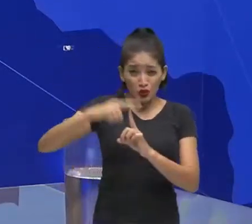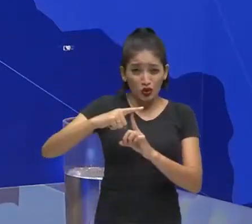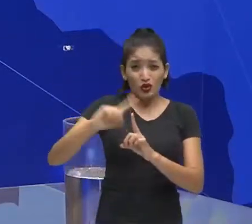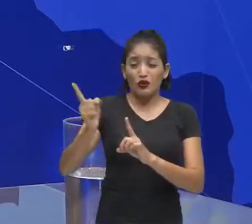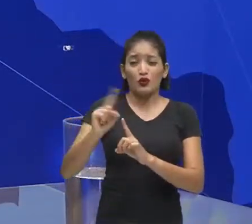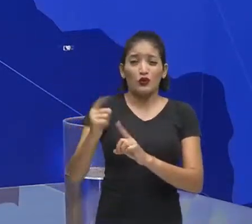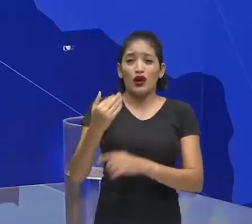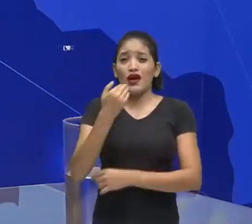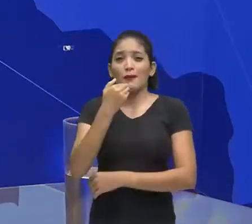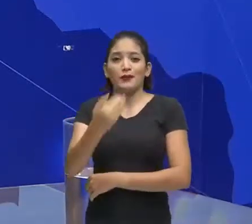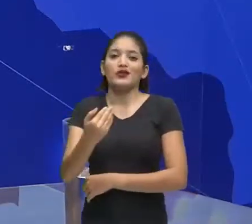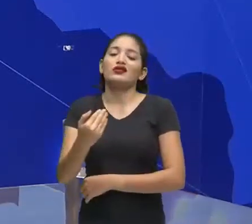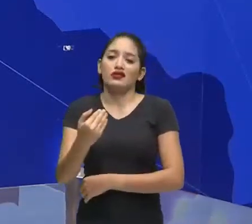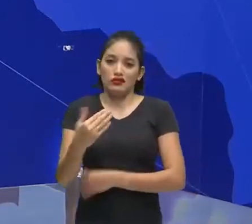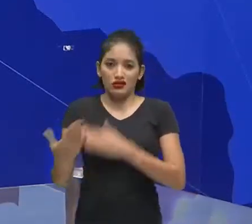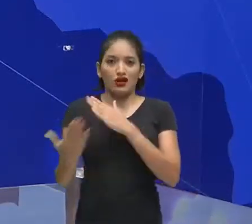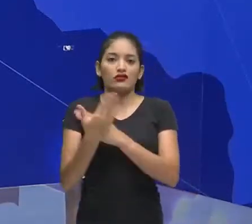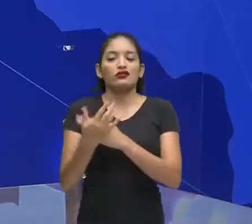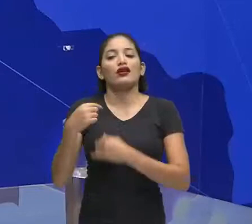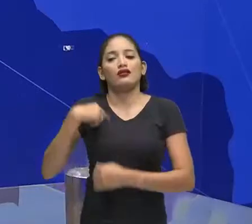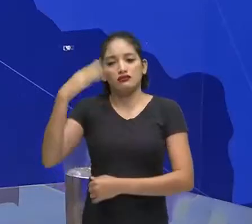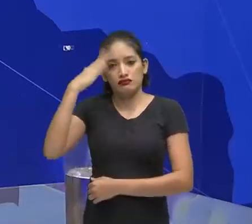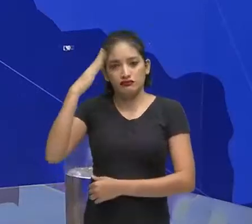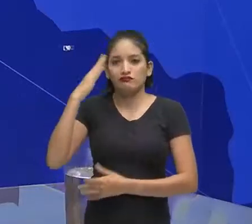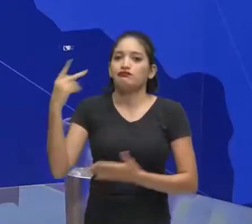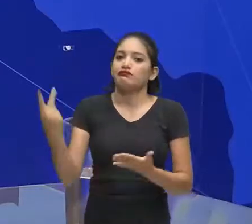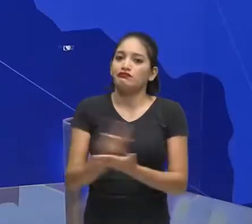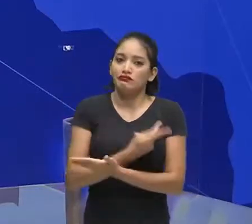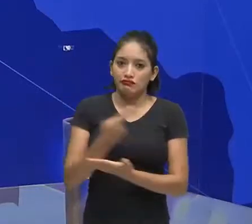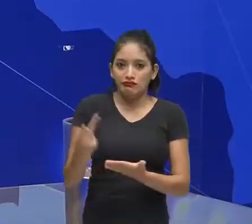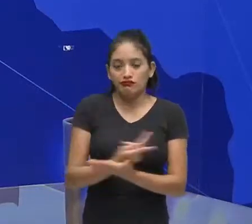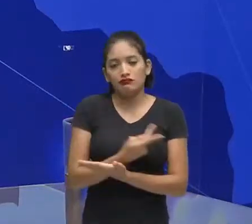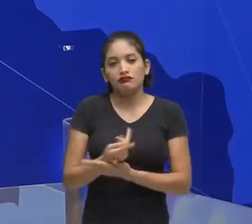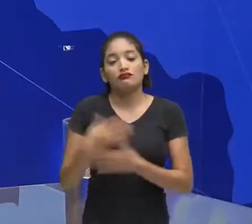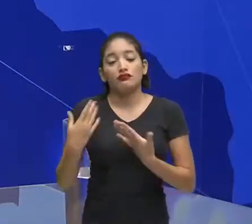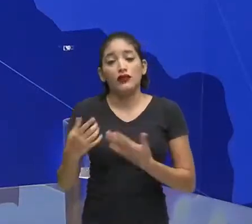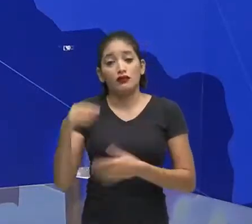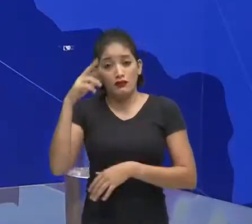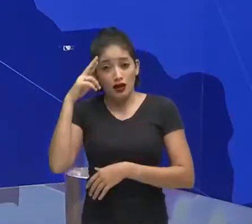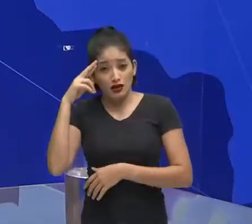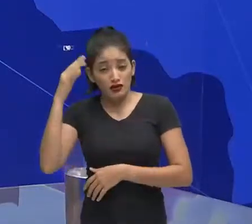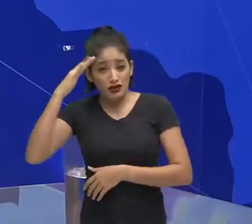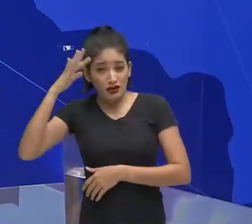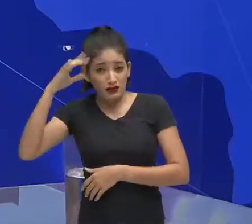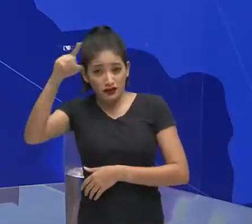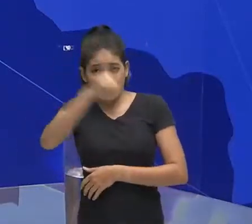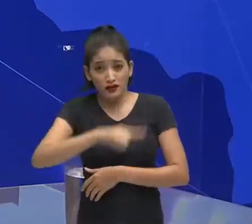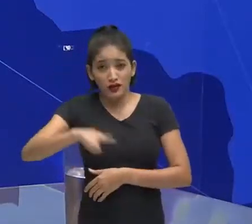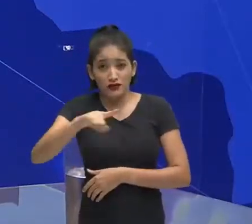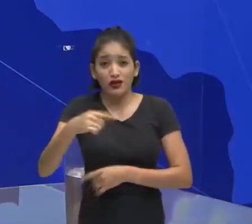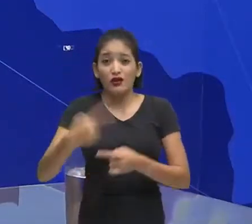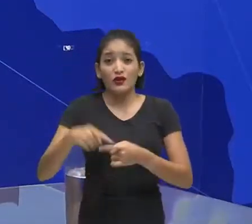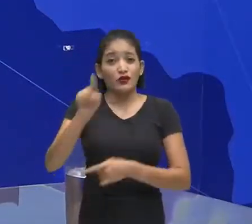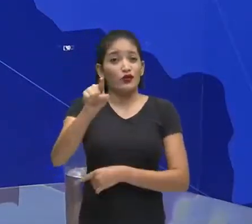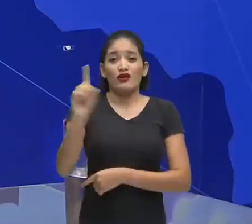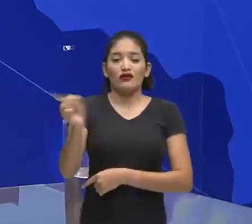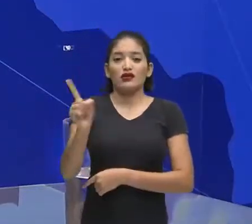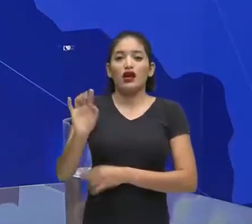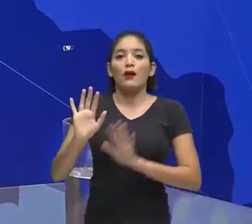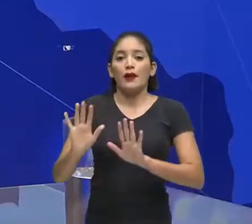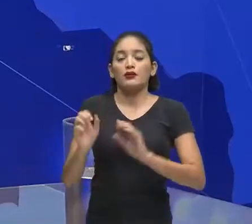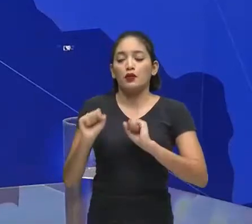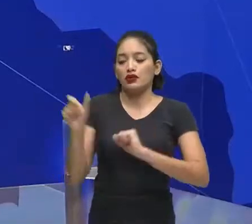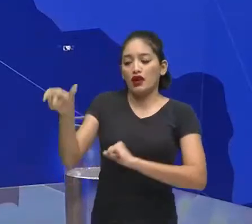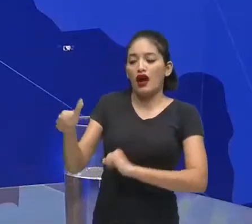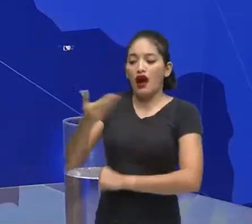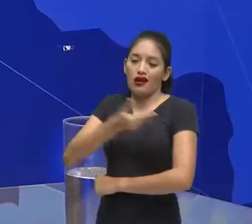pedido de ajuda, eu estou entendendo errado. Então, isso também traz aí uma reflexão para vocês. Porque pode não ser você, mas pode ser um amigo teu que falou